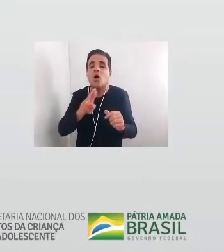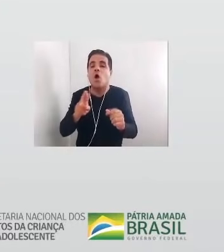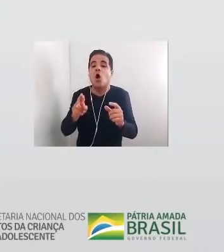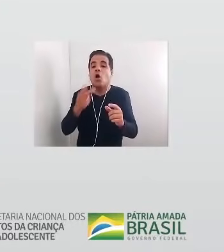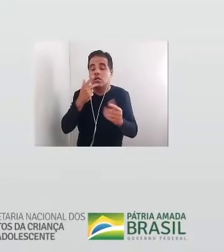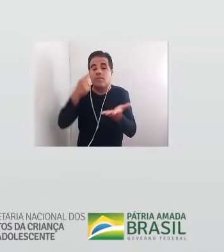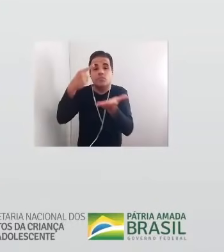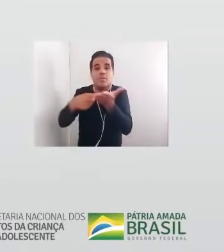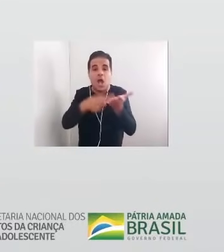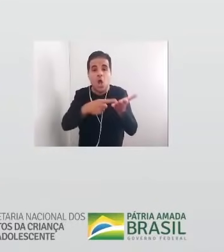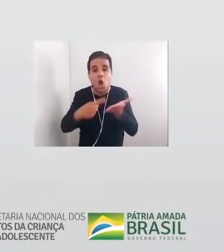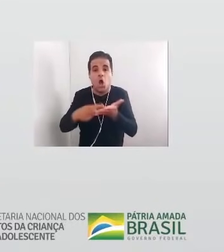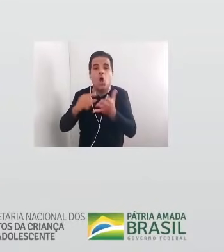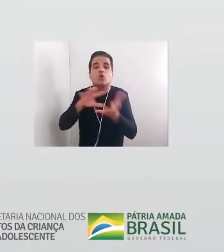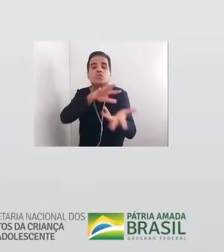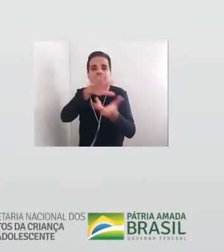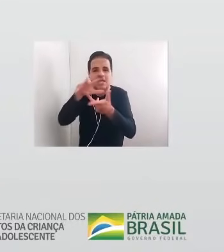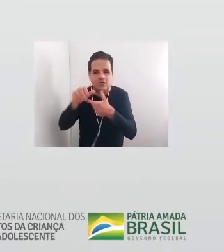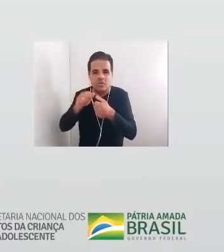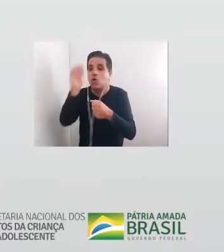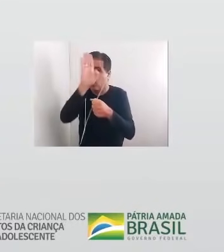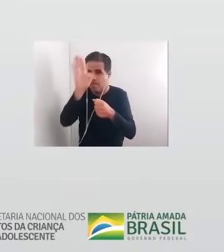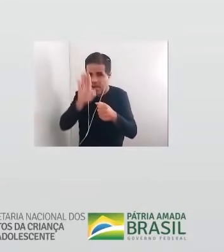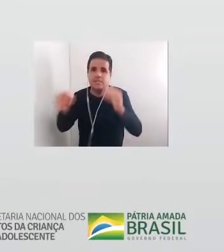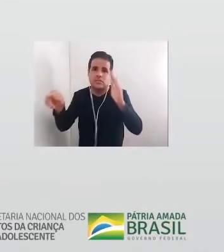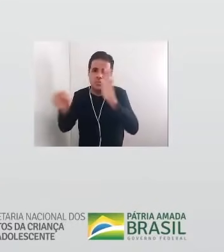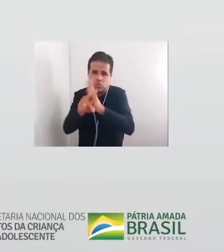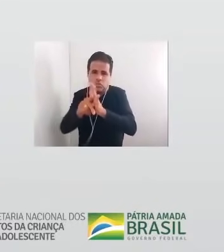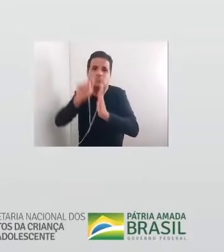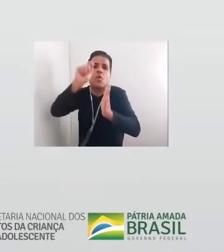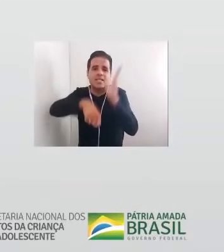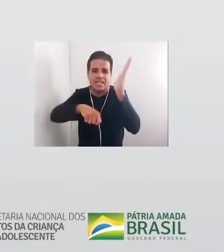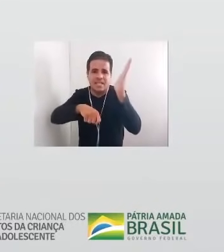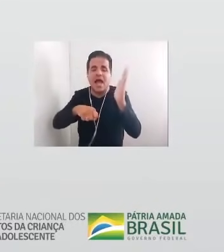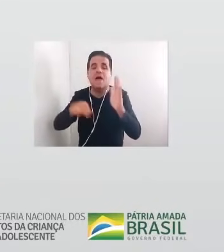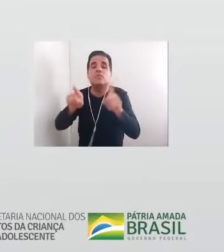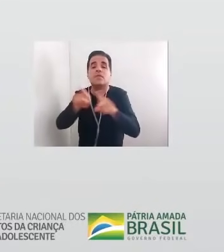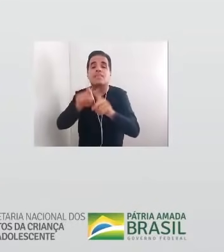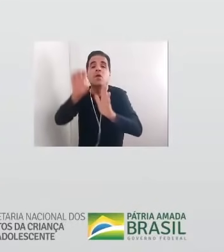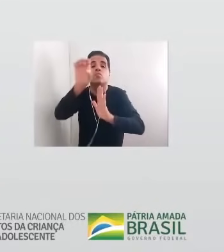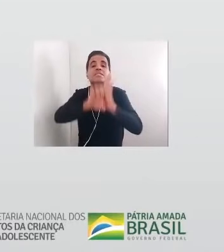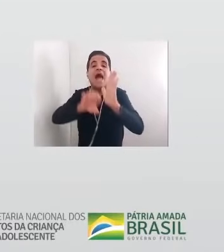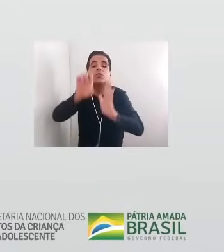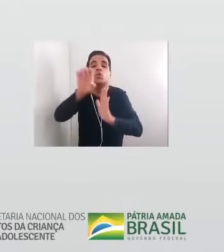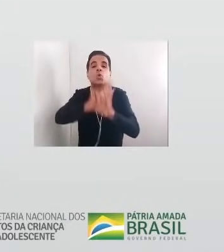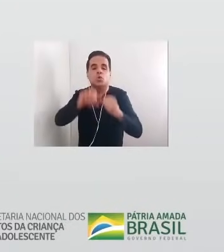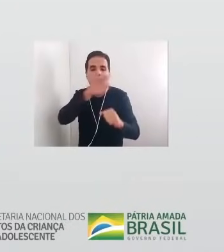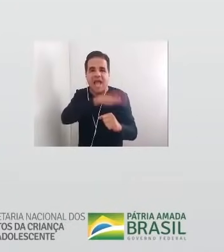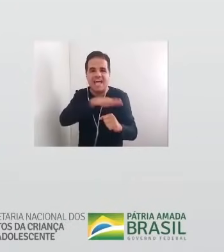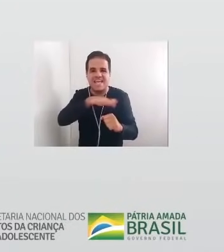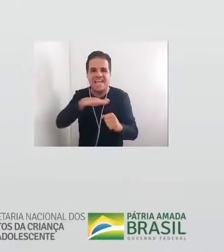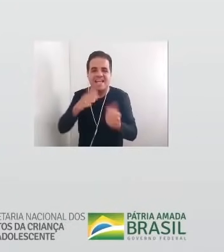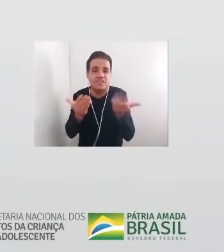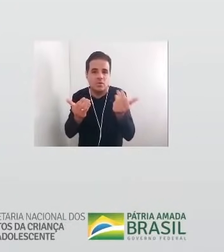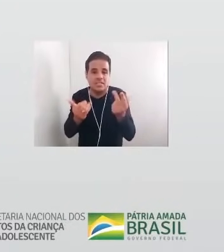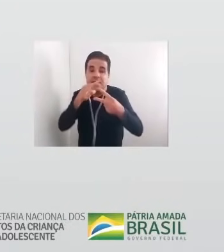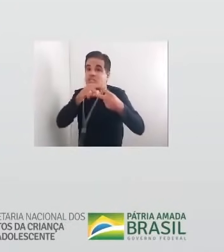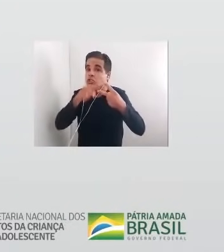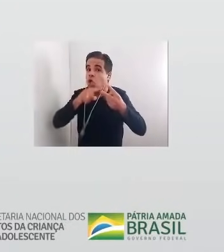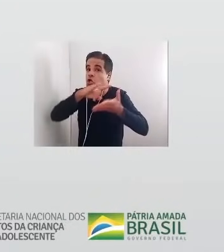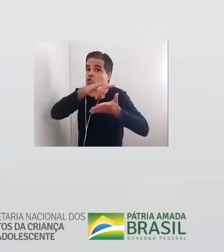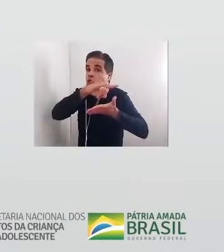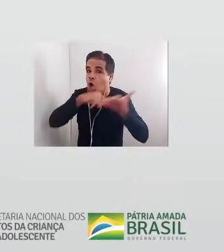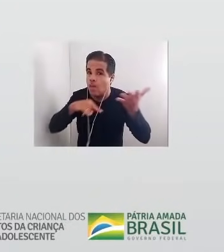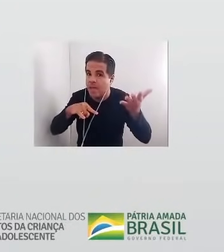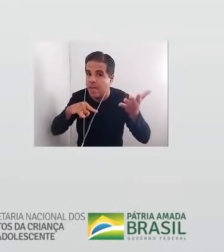acordos internacionais dos quais o Brasil é signatário e depois o Estatuto da Criança e do Adolescente. E esses dois documentos, tanto o